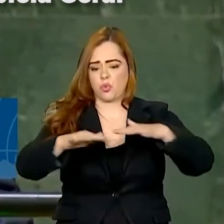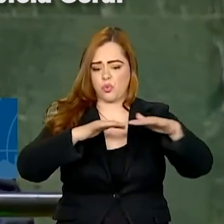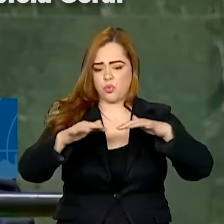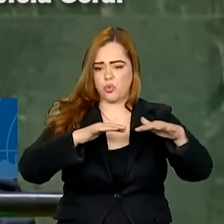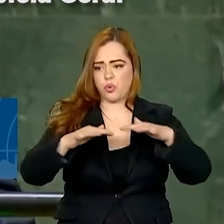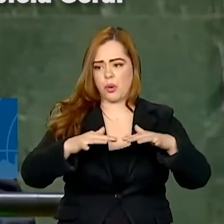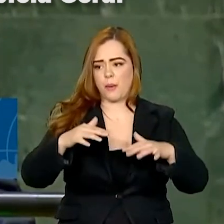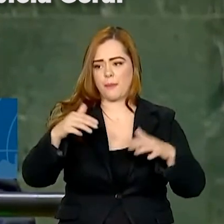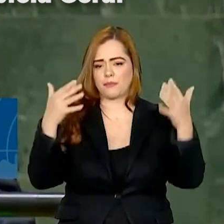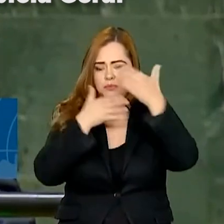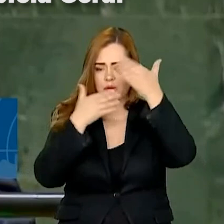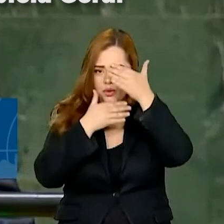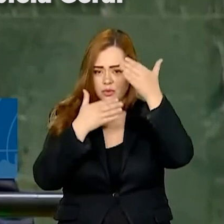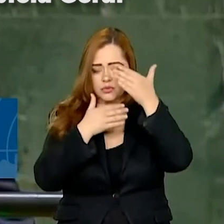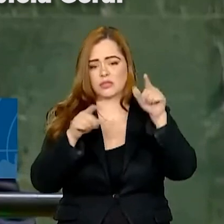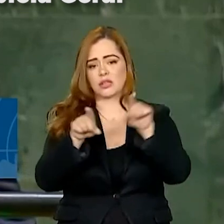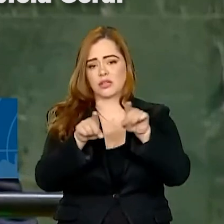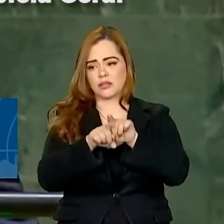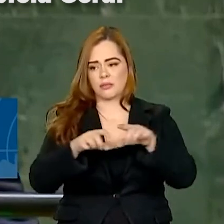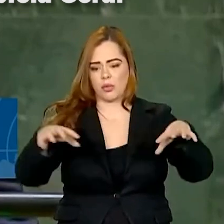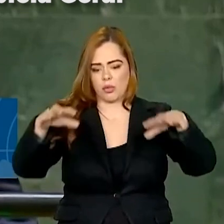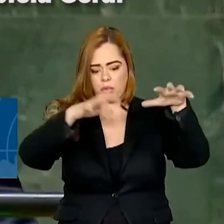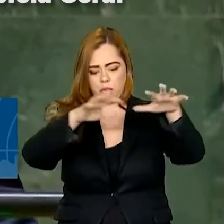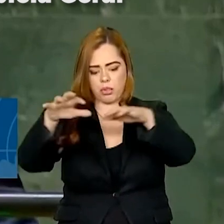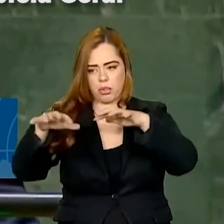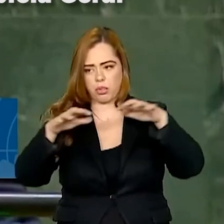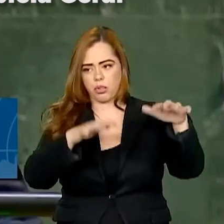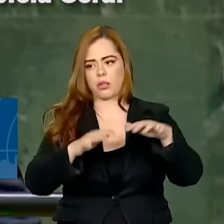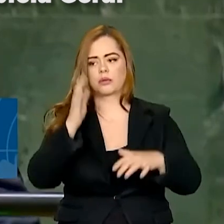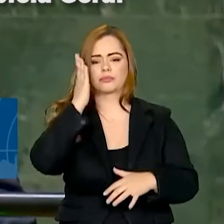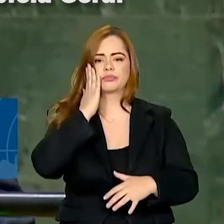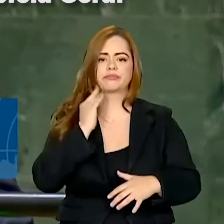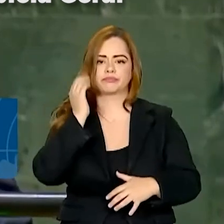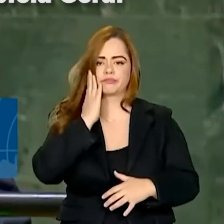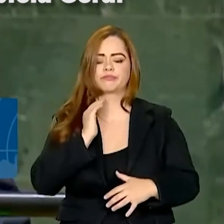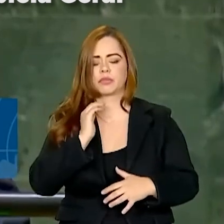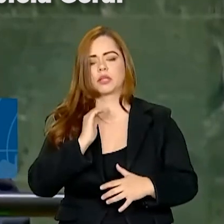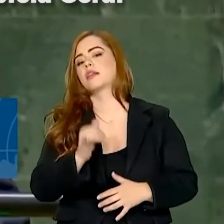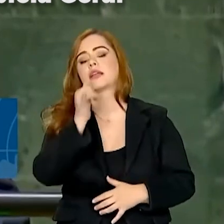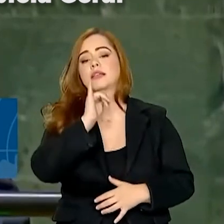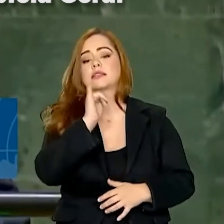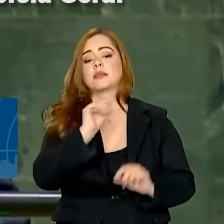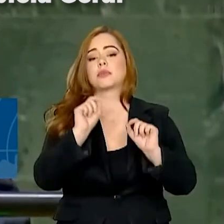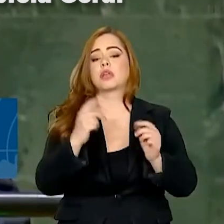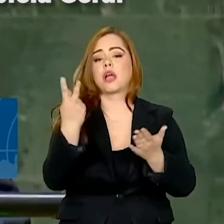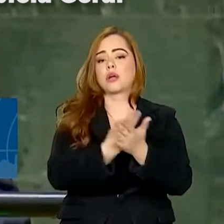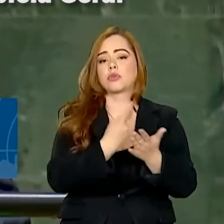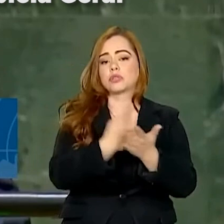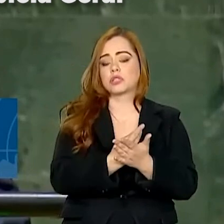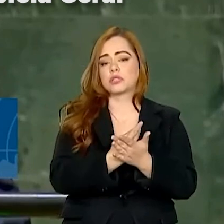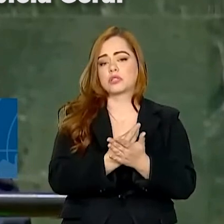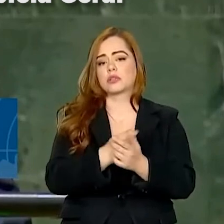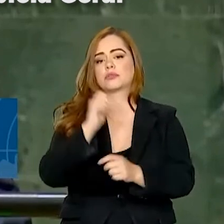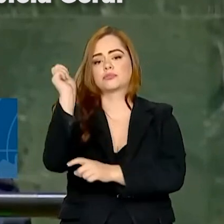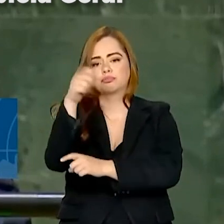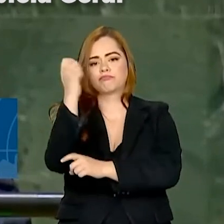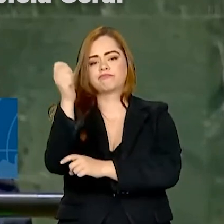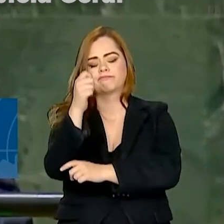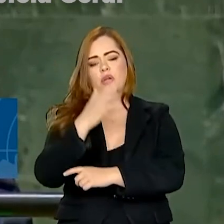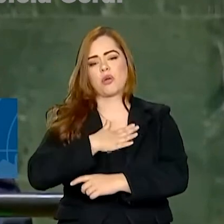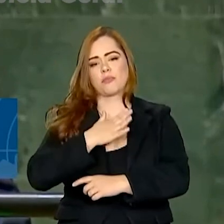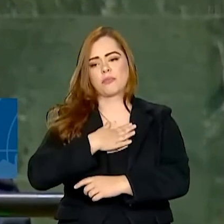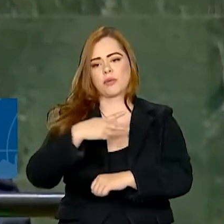das tempestades que atingiram a Líbia. A exemplo do que ocorreu recentemente no estado do Rio Grande do Sul, no meu